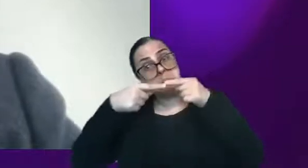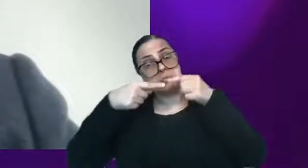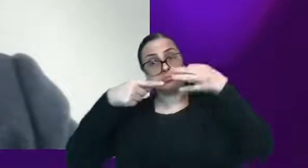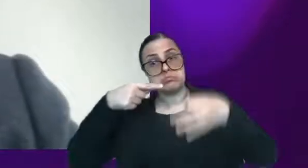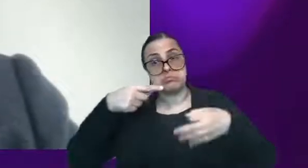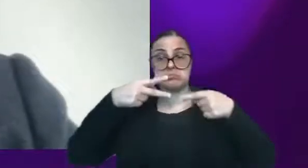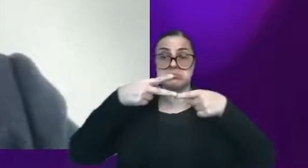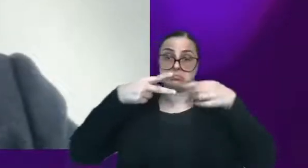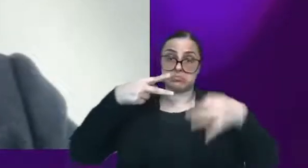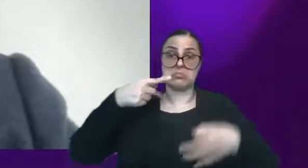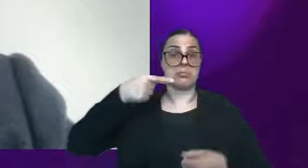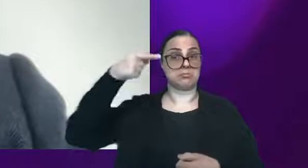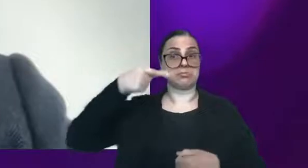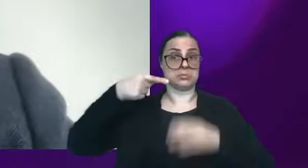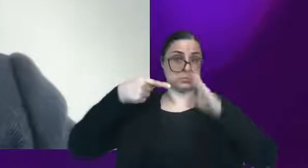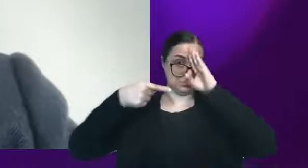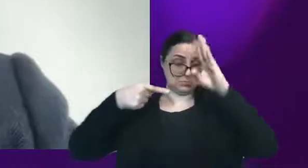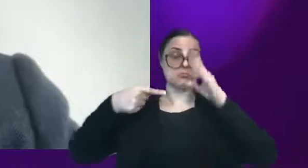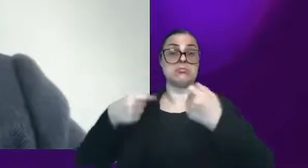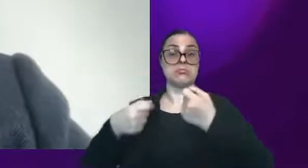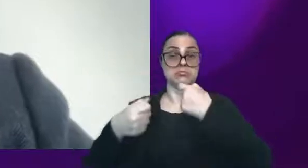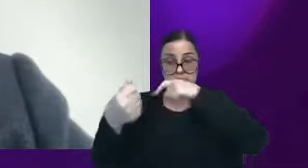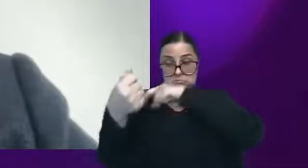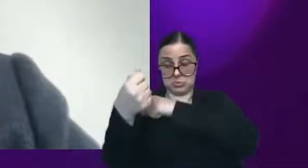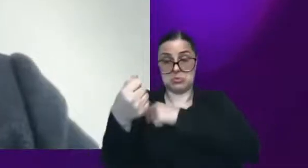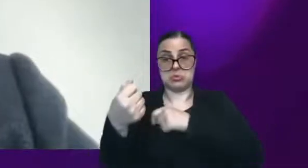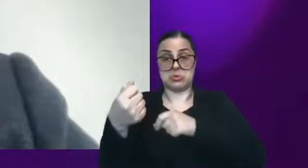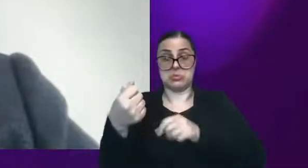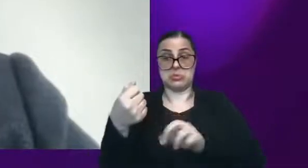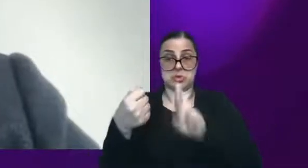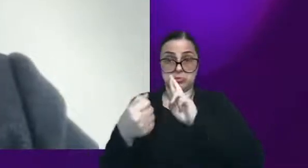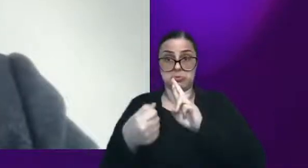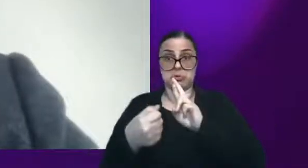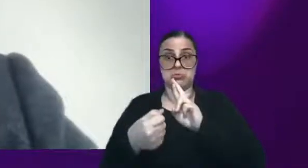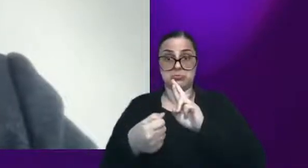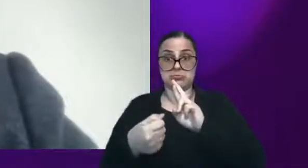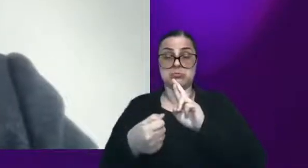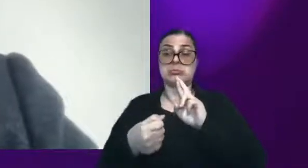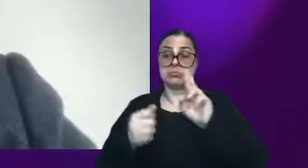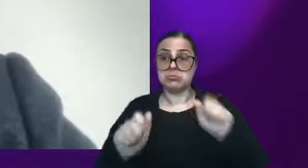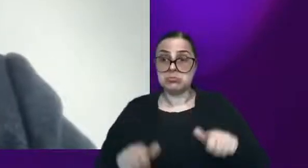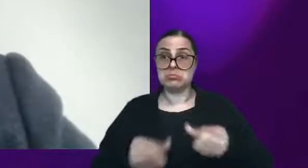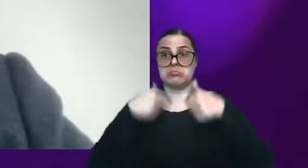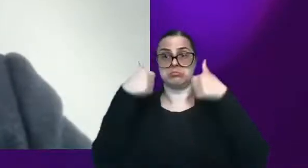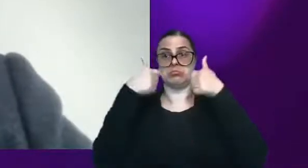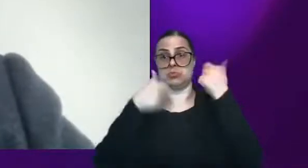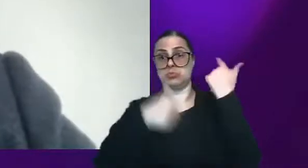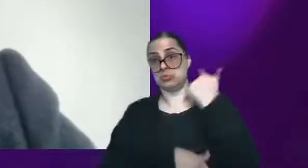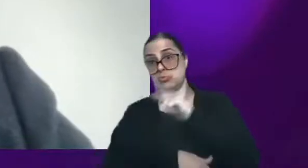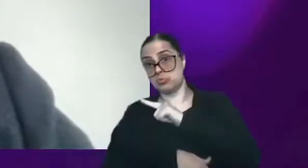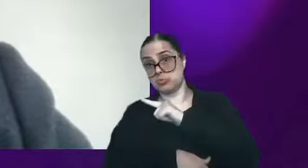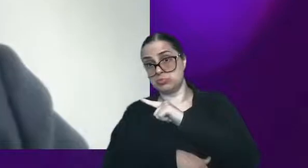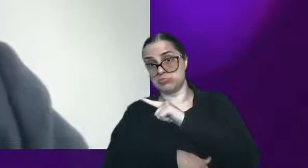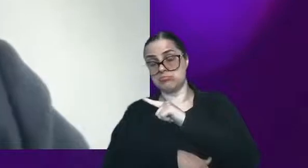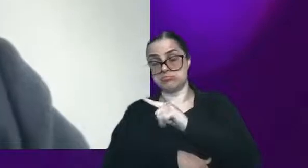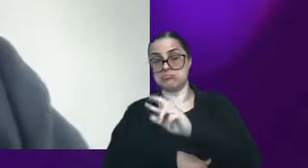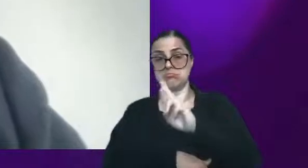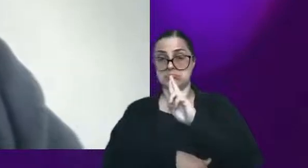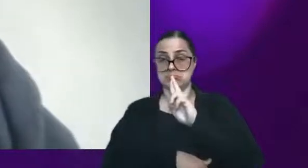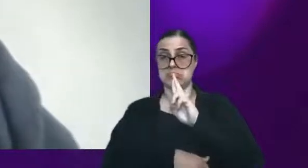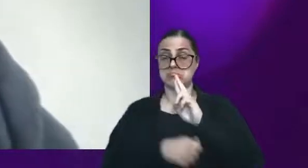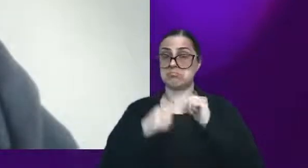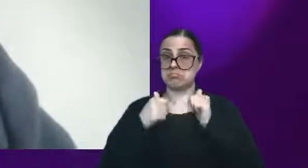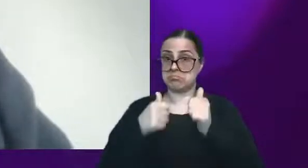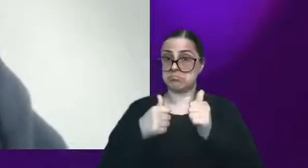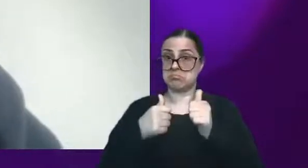o critério da resposta à quimioterapia, sendo que eu acho que os estudos que falam da resposta à quimioterapia, temos que